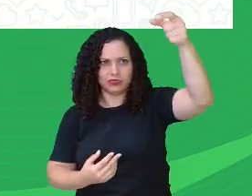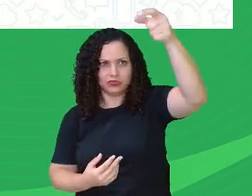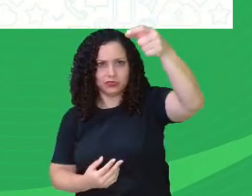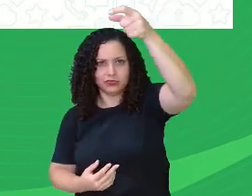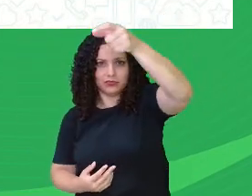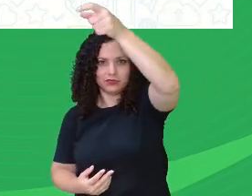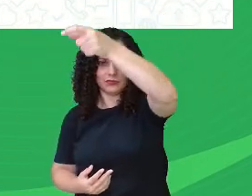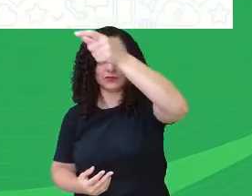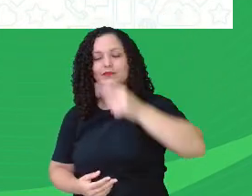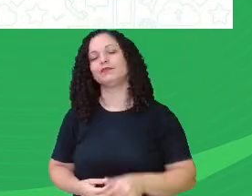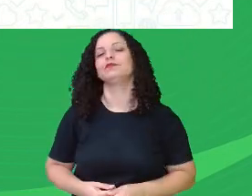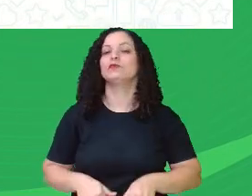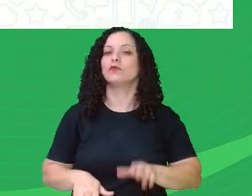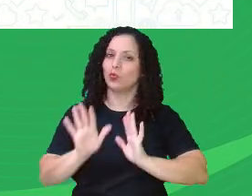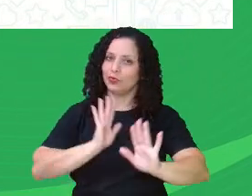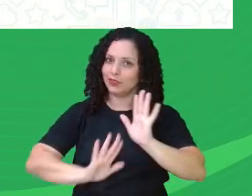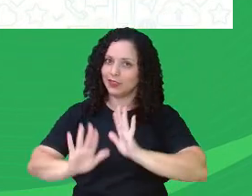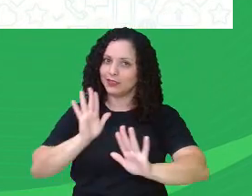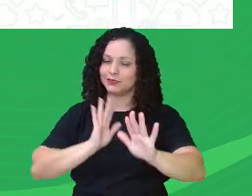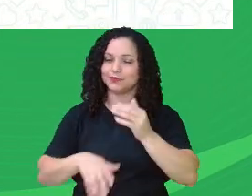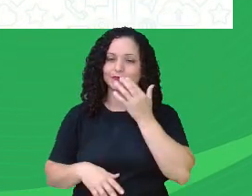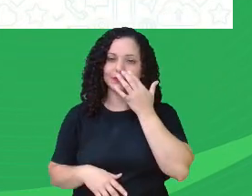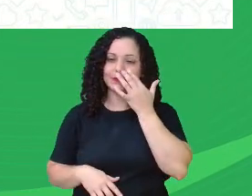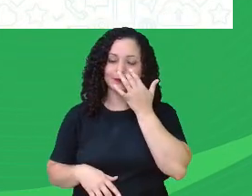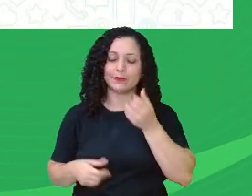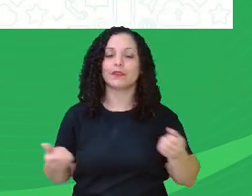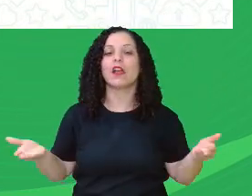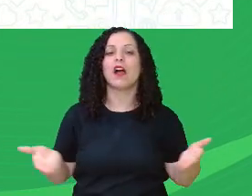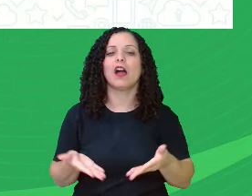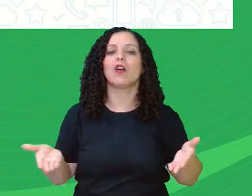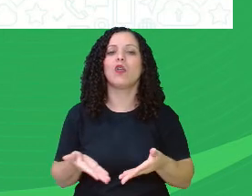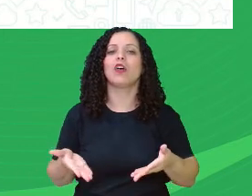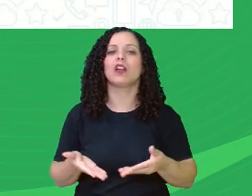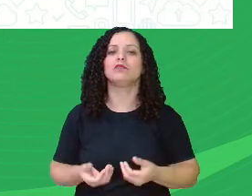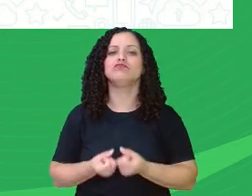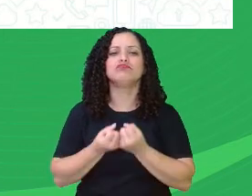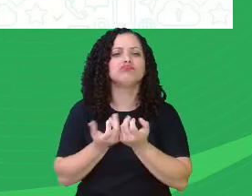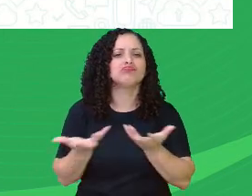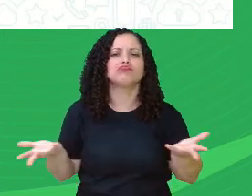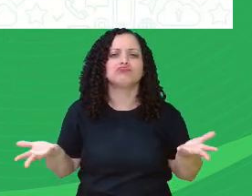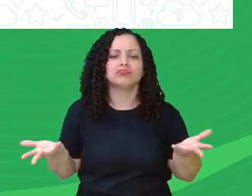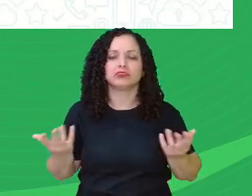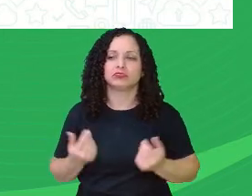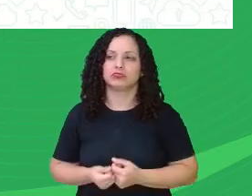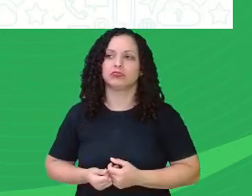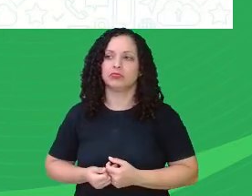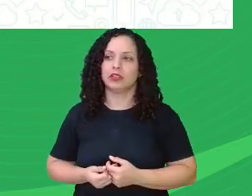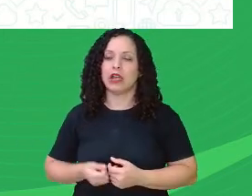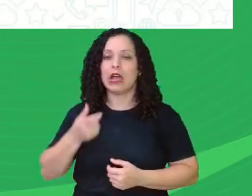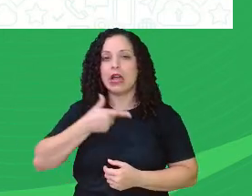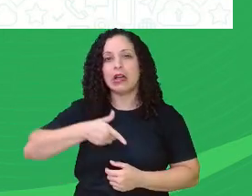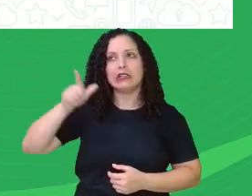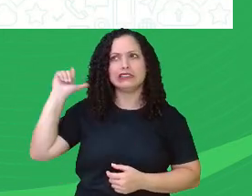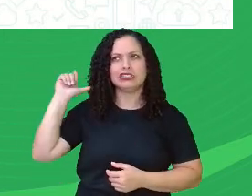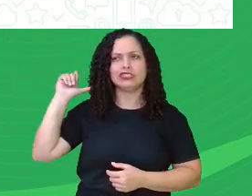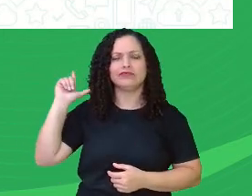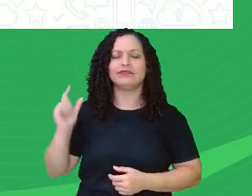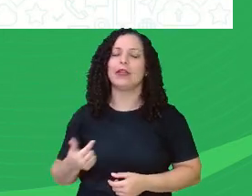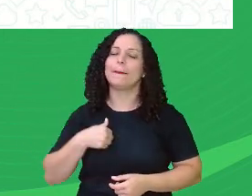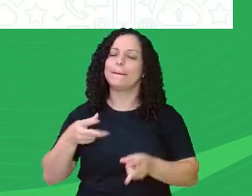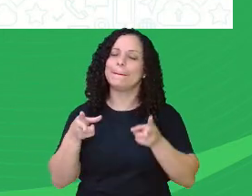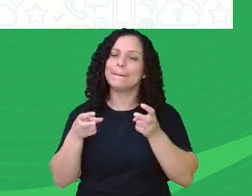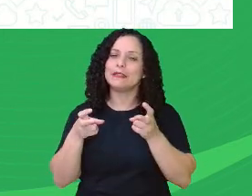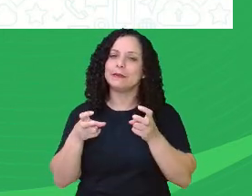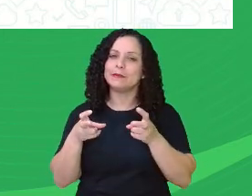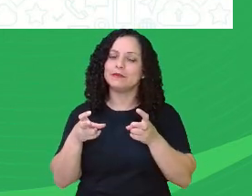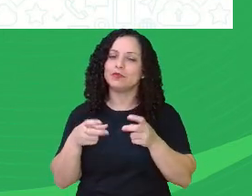tá bom? E aí, qual vai ser o volume agora? Se eu tivesse percebido que era só um cubo antes, que eu estaria enganado se eu fizesse